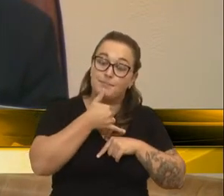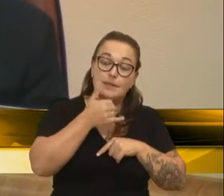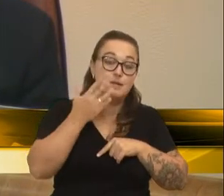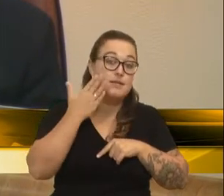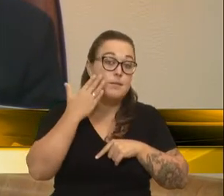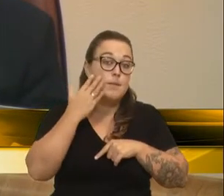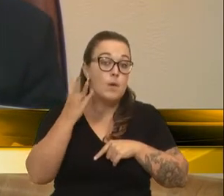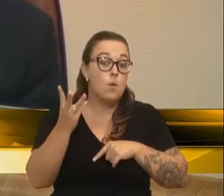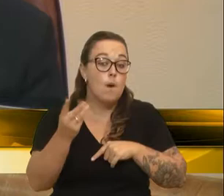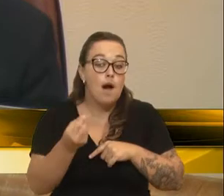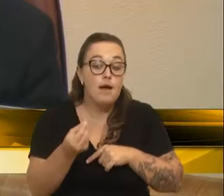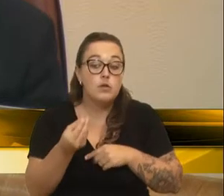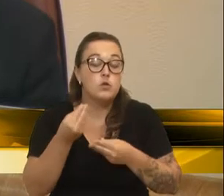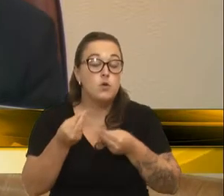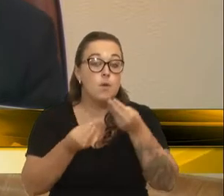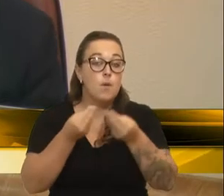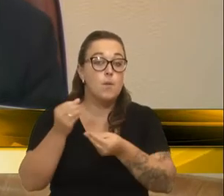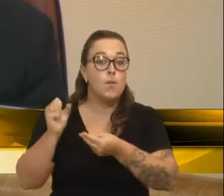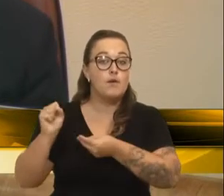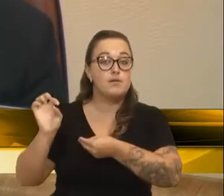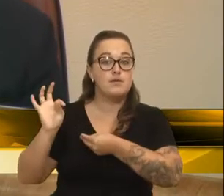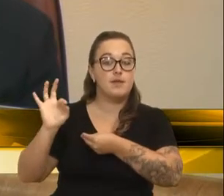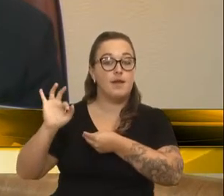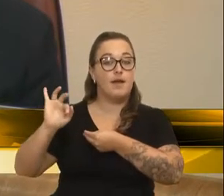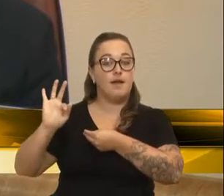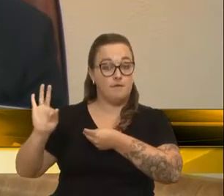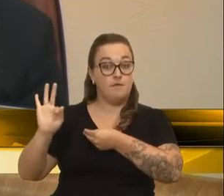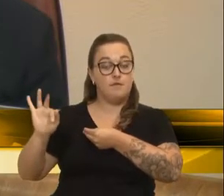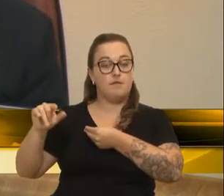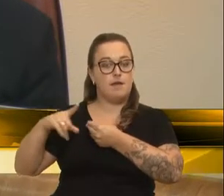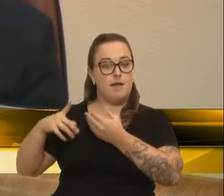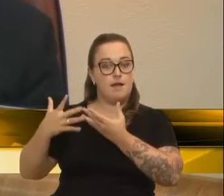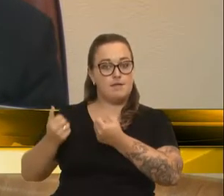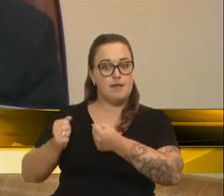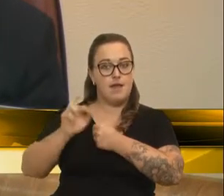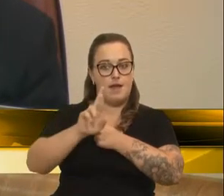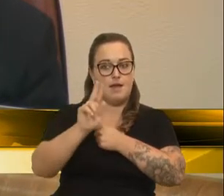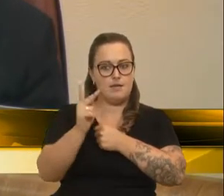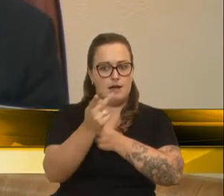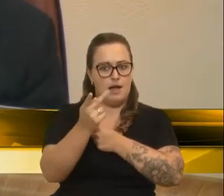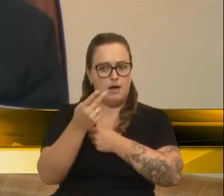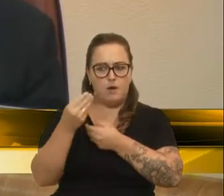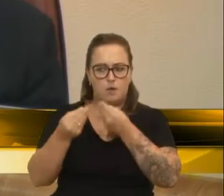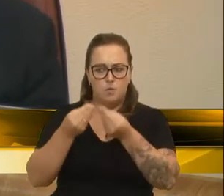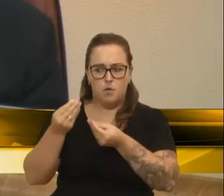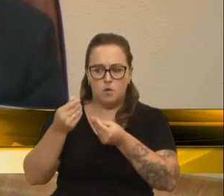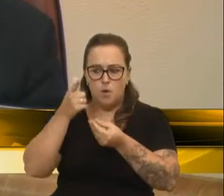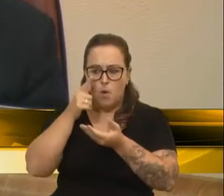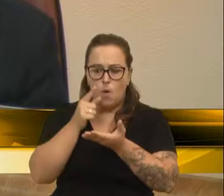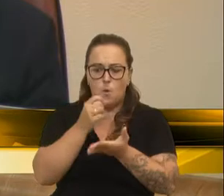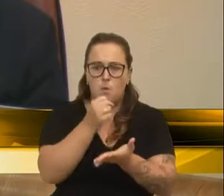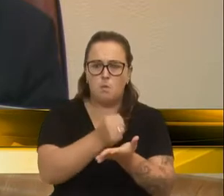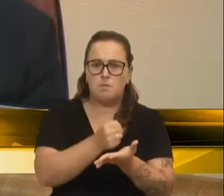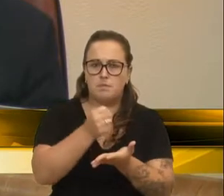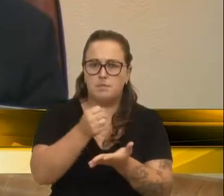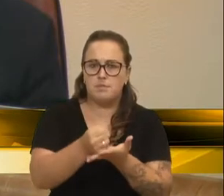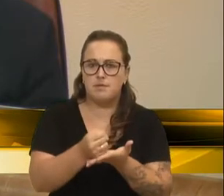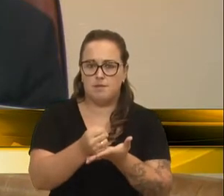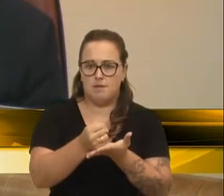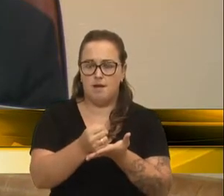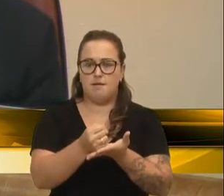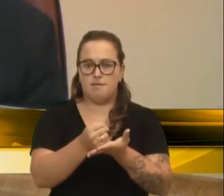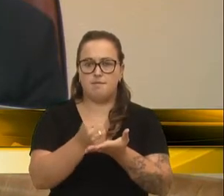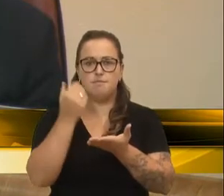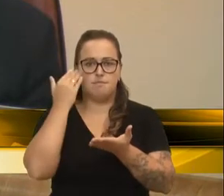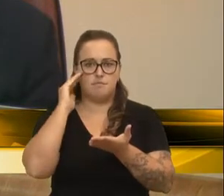os precedentes do STF a secretária de Recursos Humanos do município utilizou para, solenemente, declarar que o